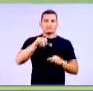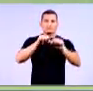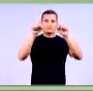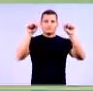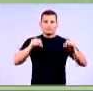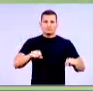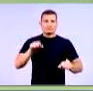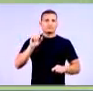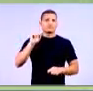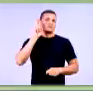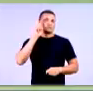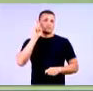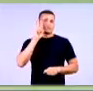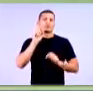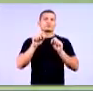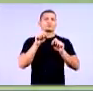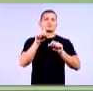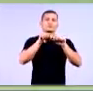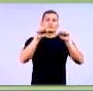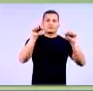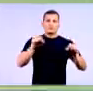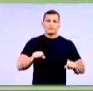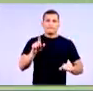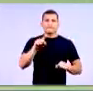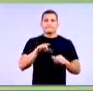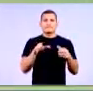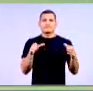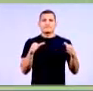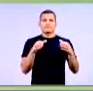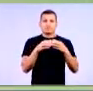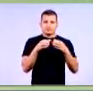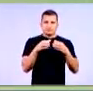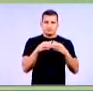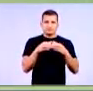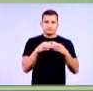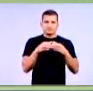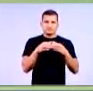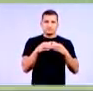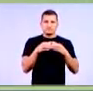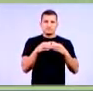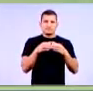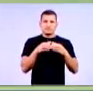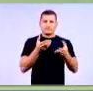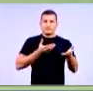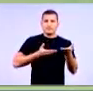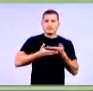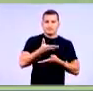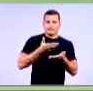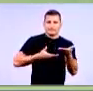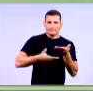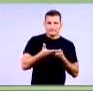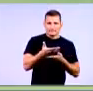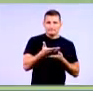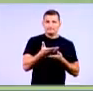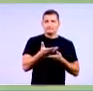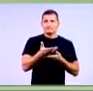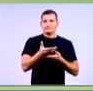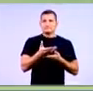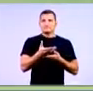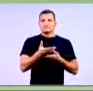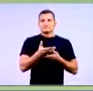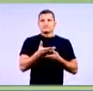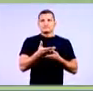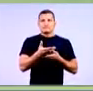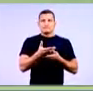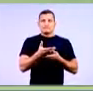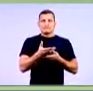lembrar. O que é um sistema? É um conjunto de partes interrelacionadas que interagem